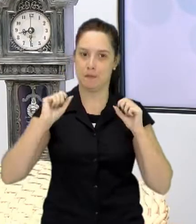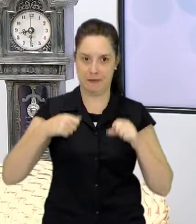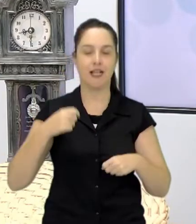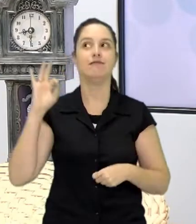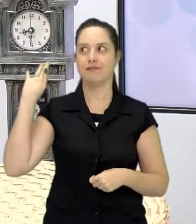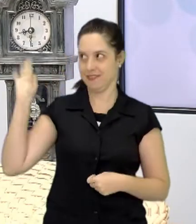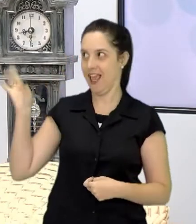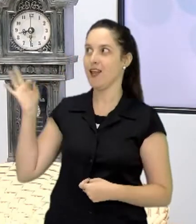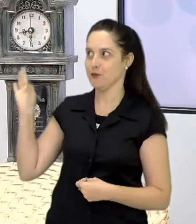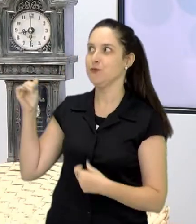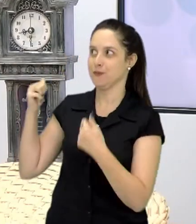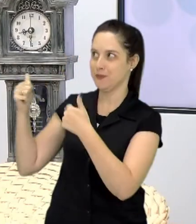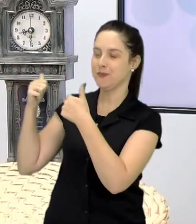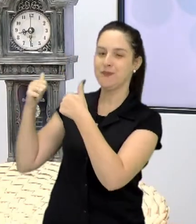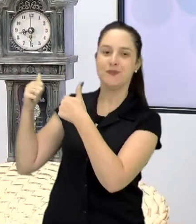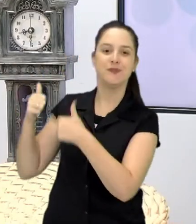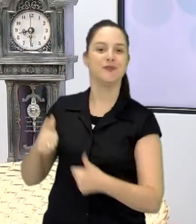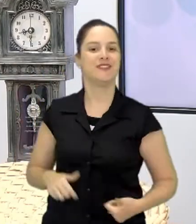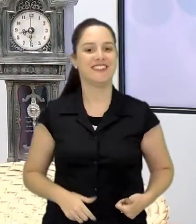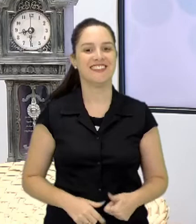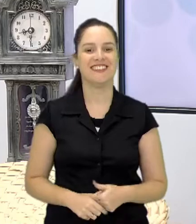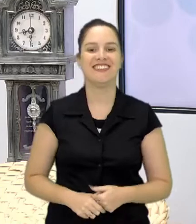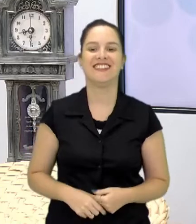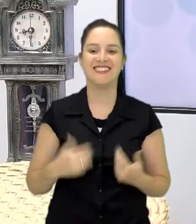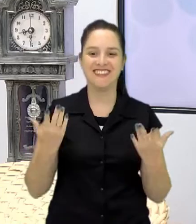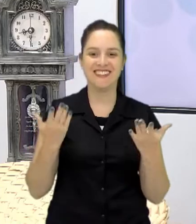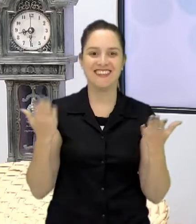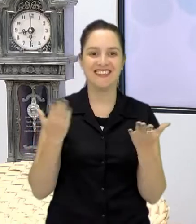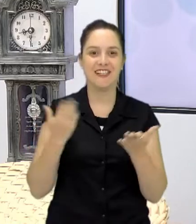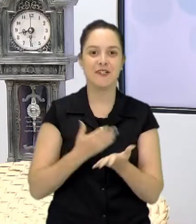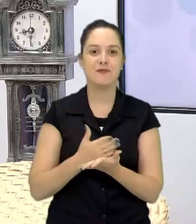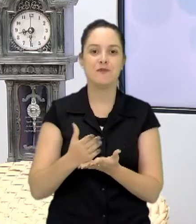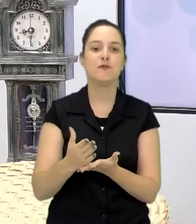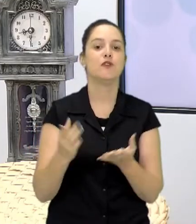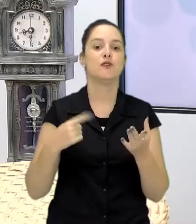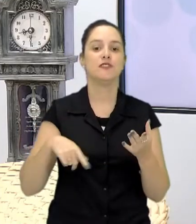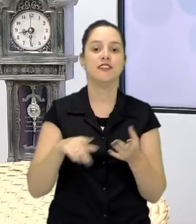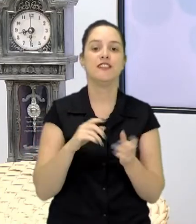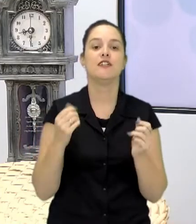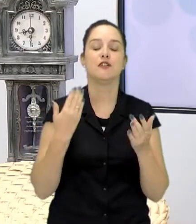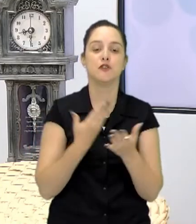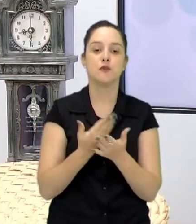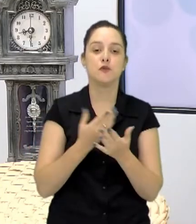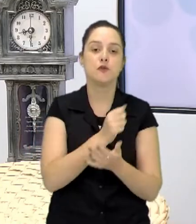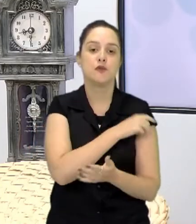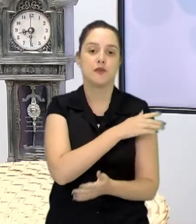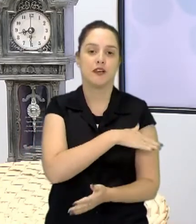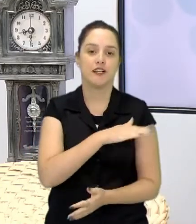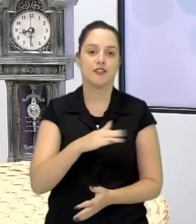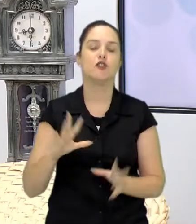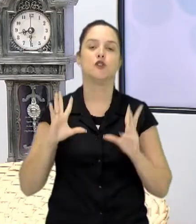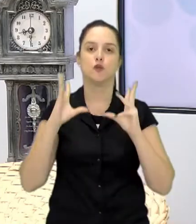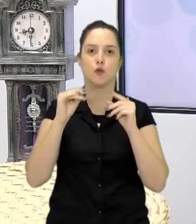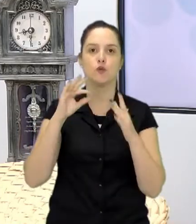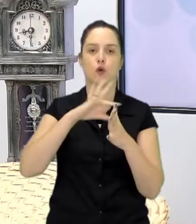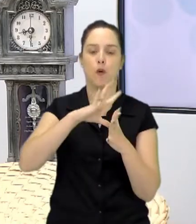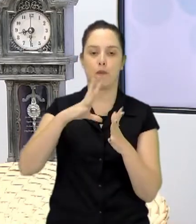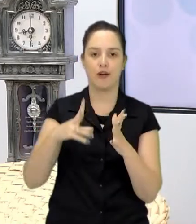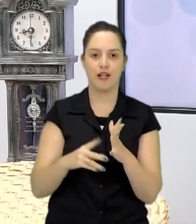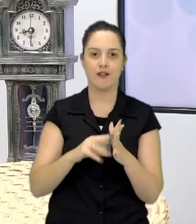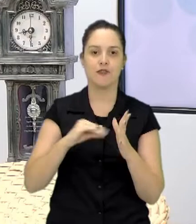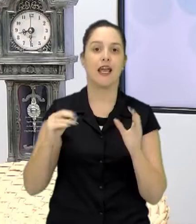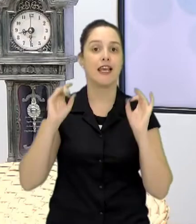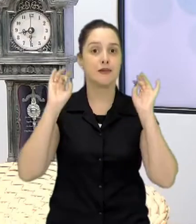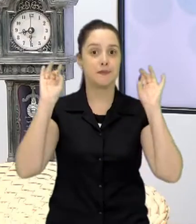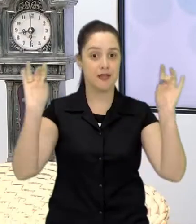Certo, Cauane? Legal! E aqui comigo, dois professores que fazem parte de dois componentes. Essa é uma aula muito